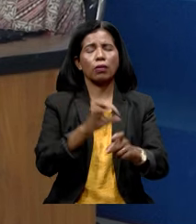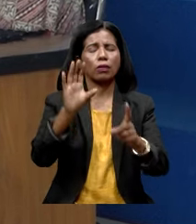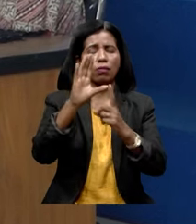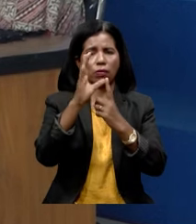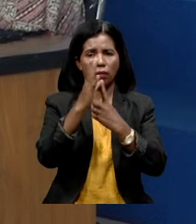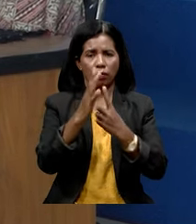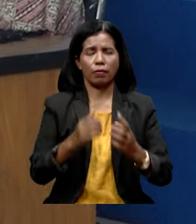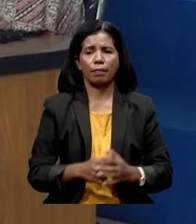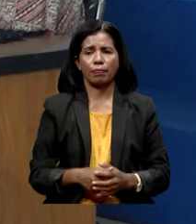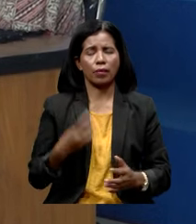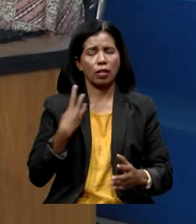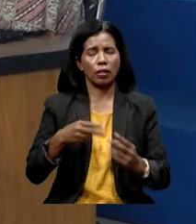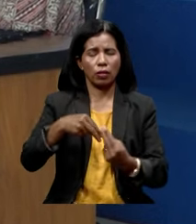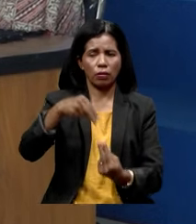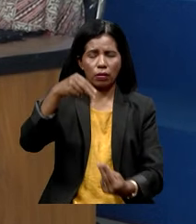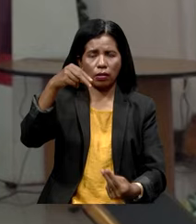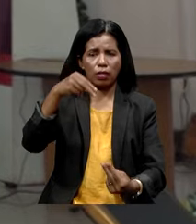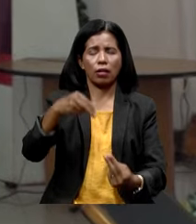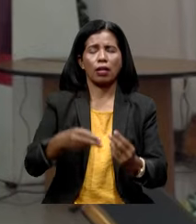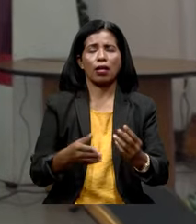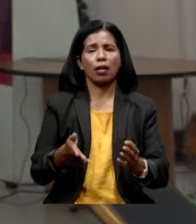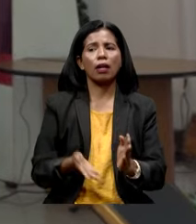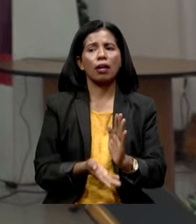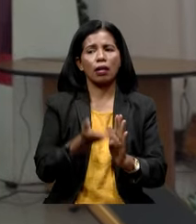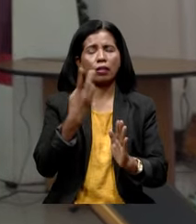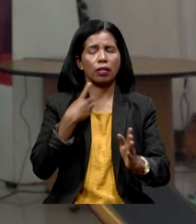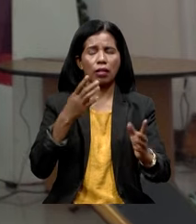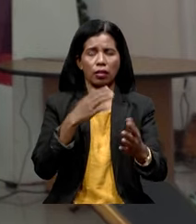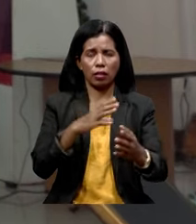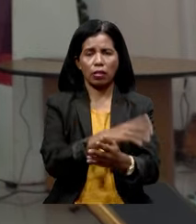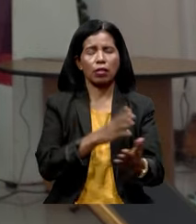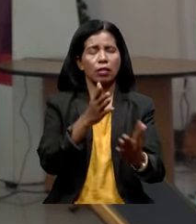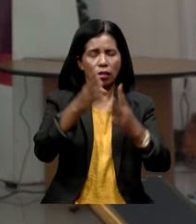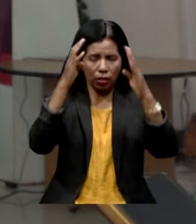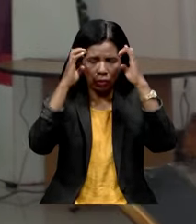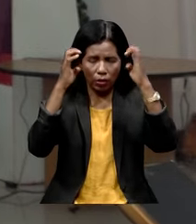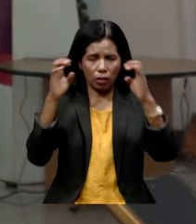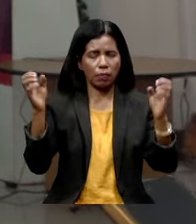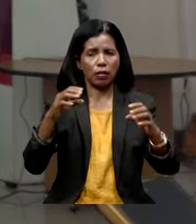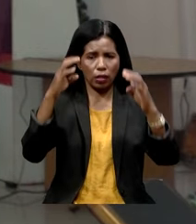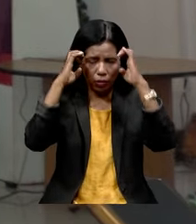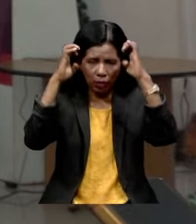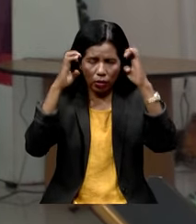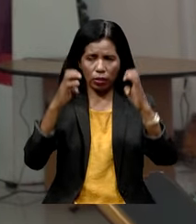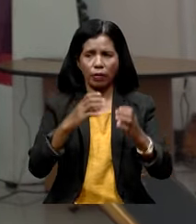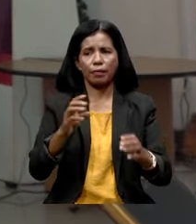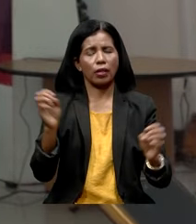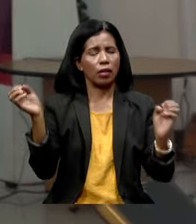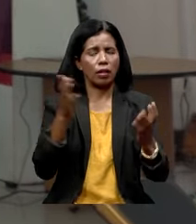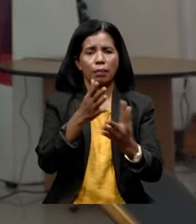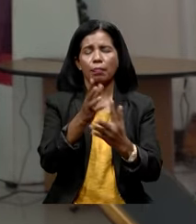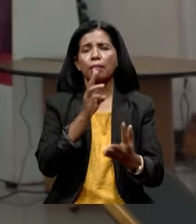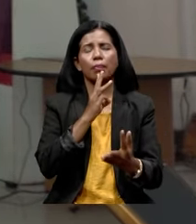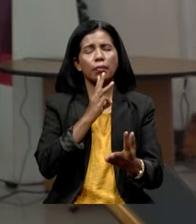E tinha número de malnutrição seas, e tal aí acesso diak ba educação, qualidade, lá acesso diak ba bem no saneamento,